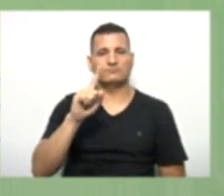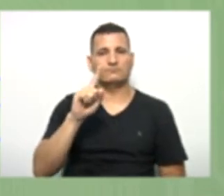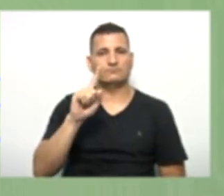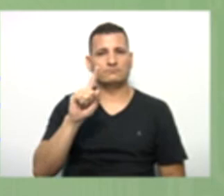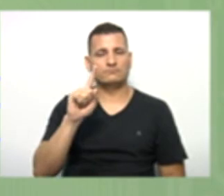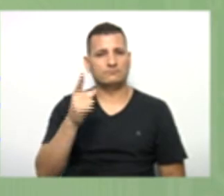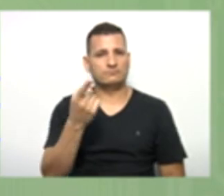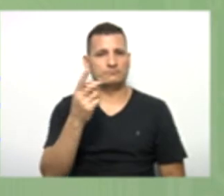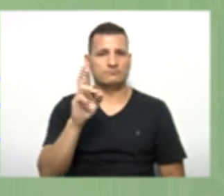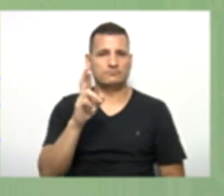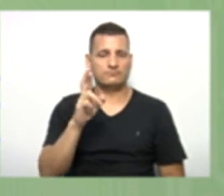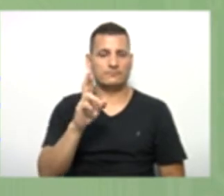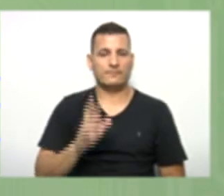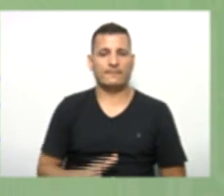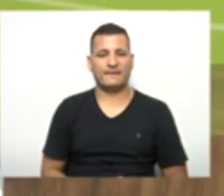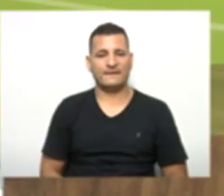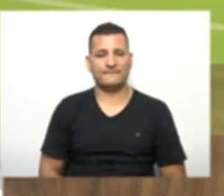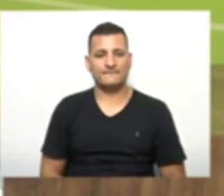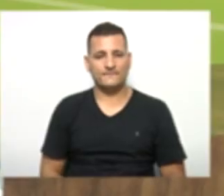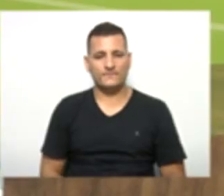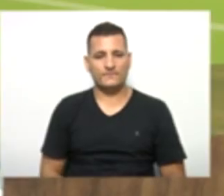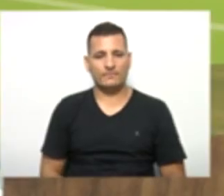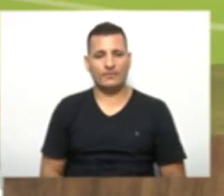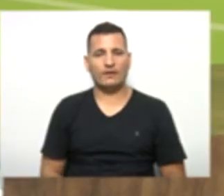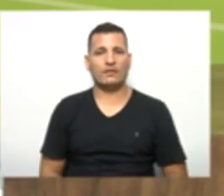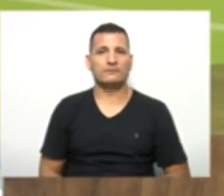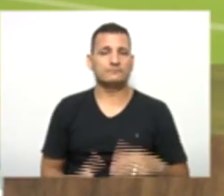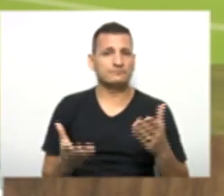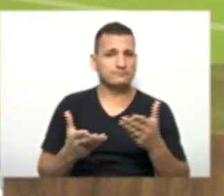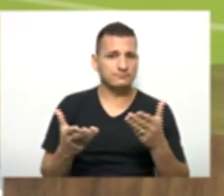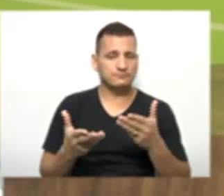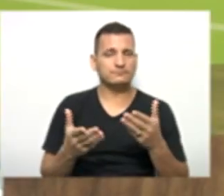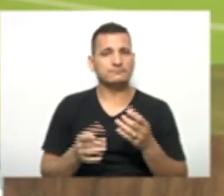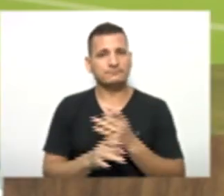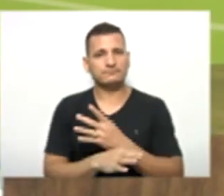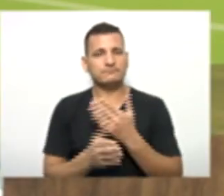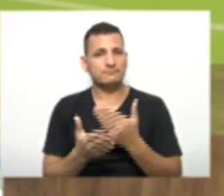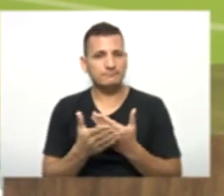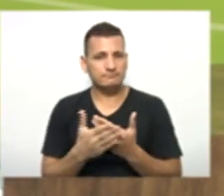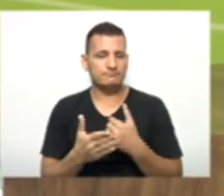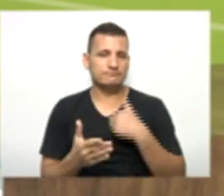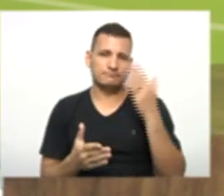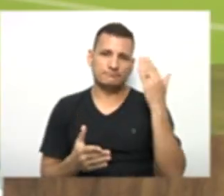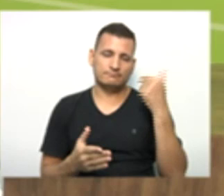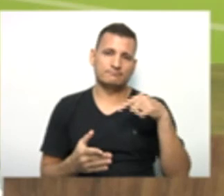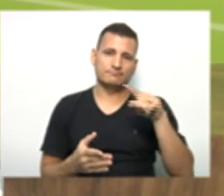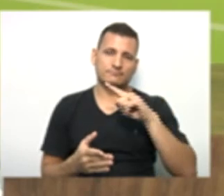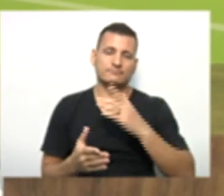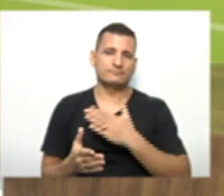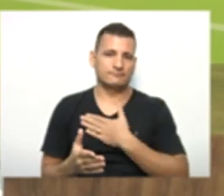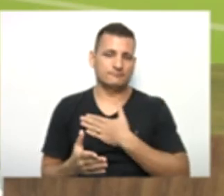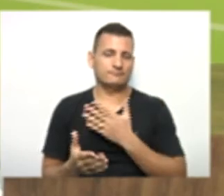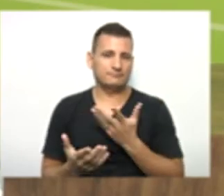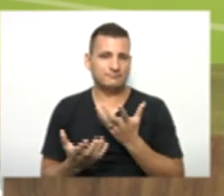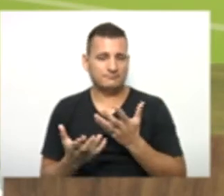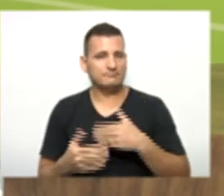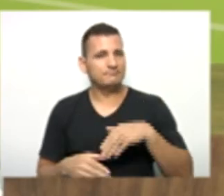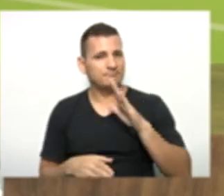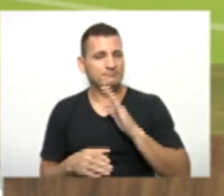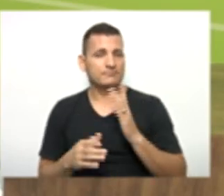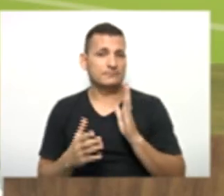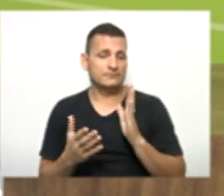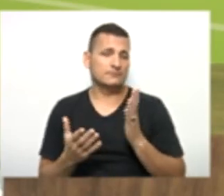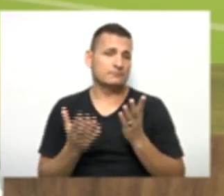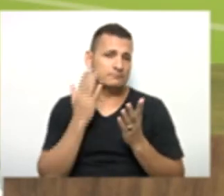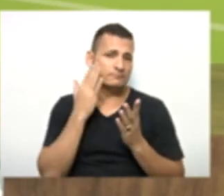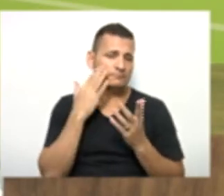R$1.000. Com isso, infelizmente, nós acabamos a nossa aula. Eu sei que vocês gostariam de muito mais. Eu sei que ficou assim, professora, ficou